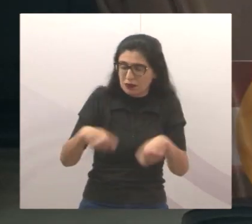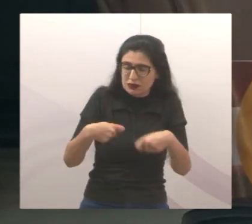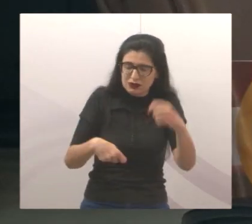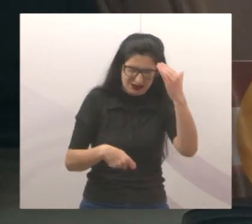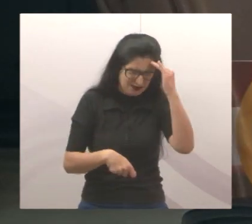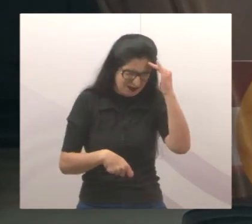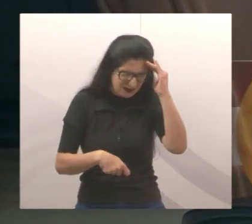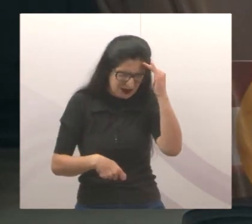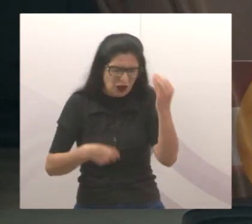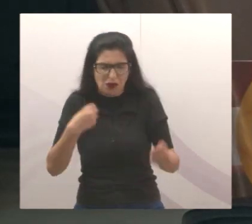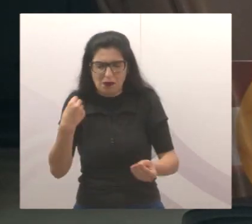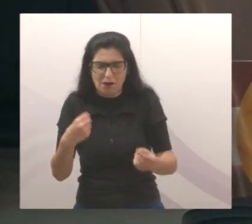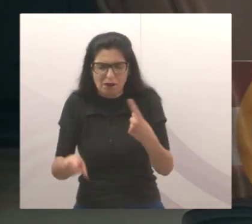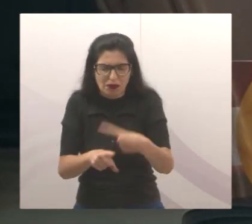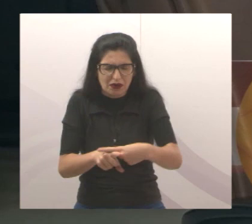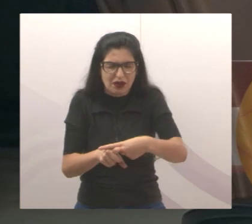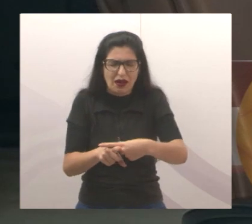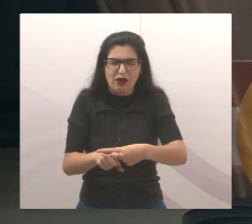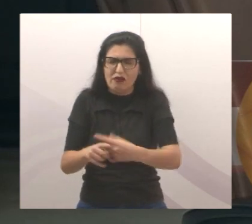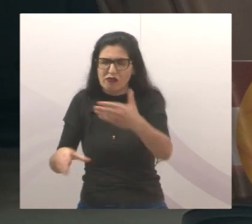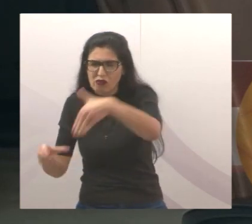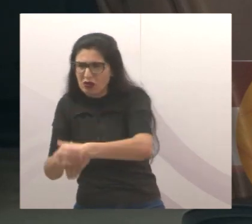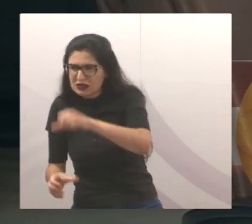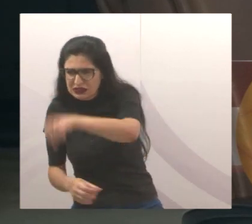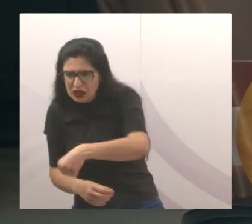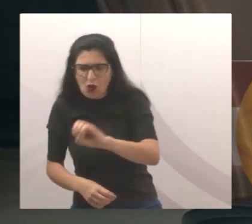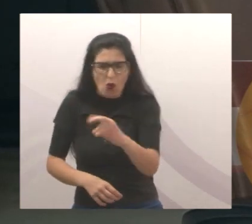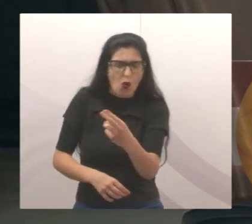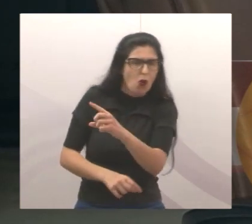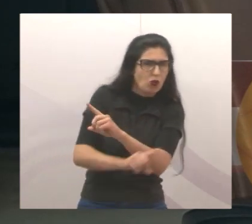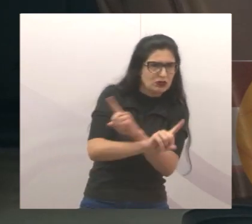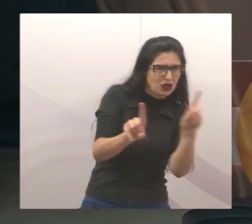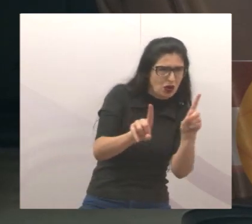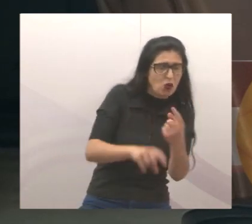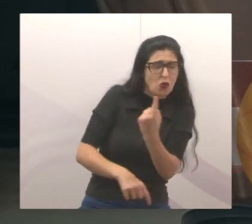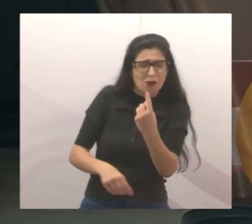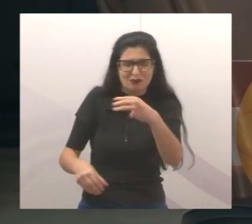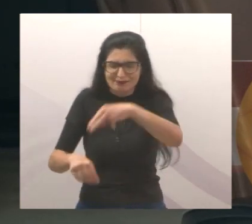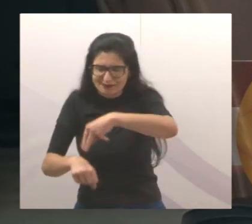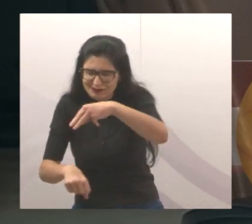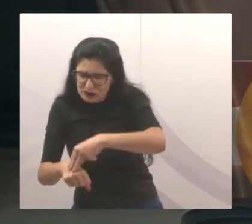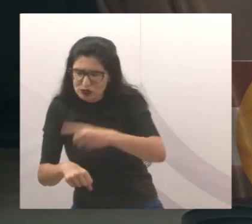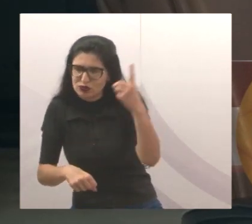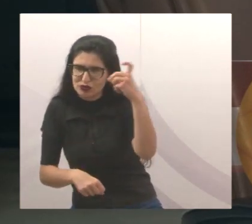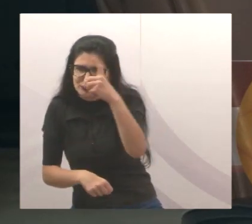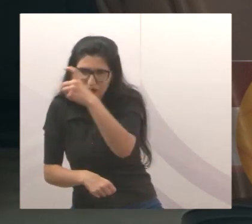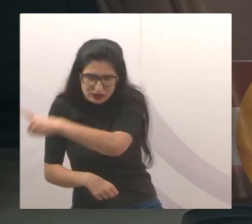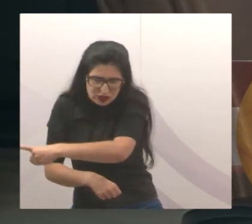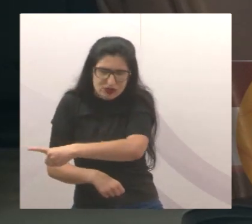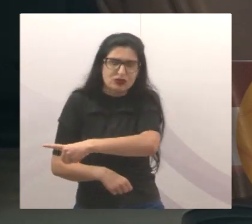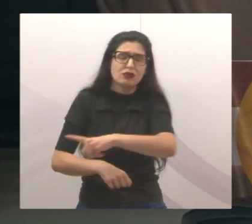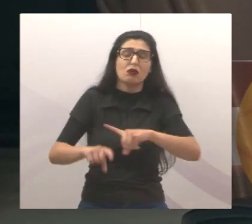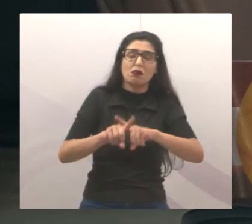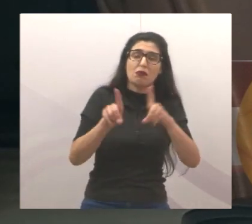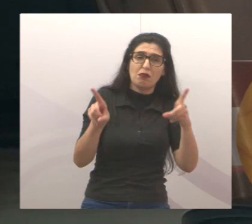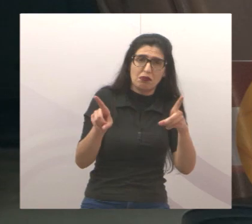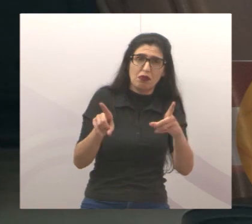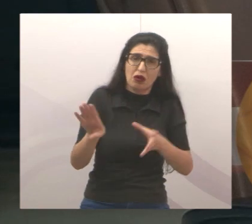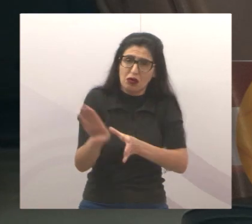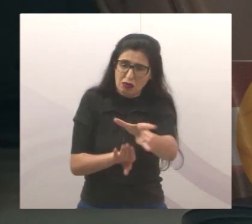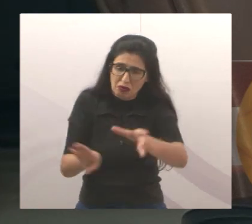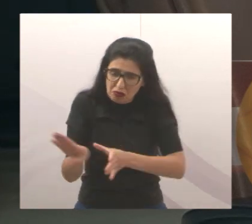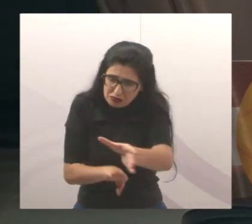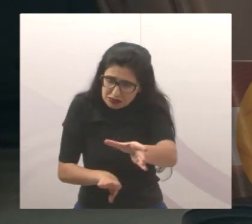vota sim ou não. Não basta 1 minuto, seria muito difícil. Mas quero deixar aqui uma recomendação e propriamente